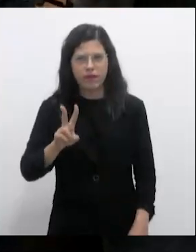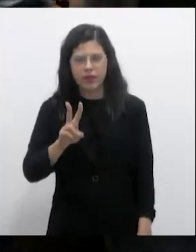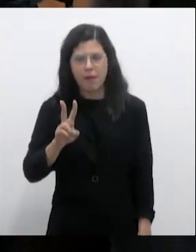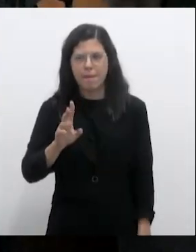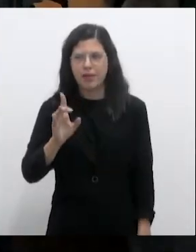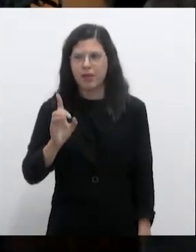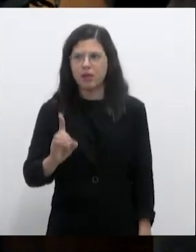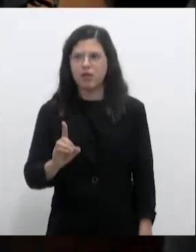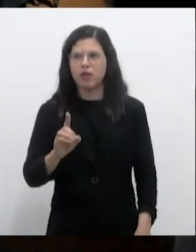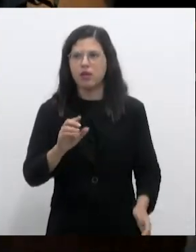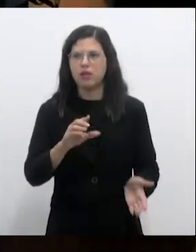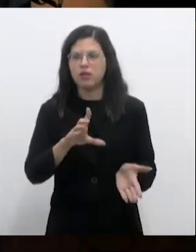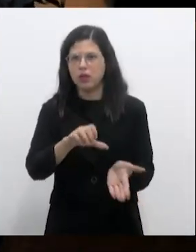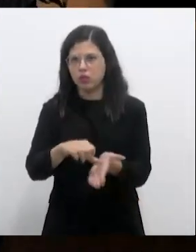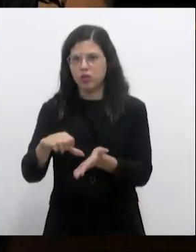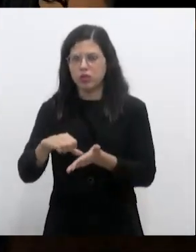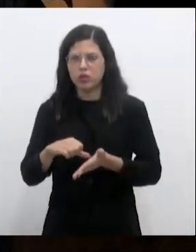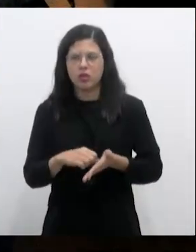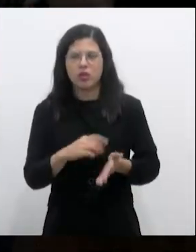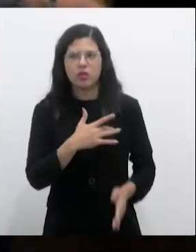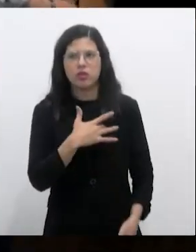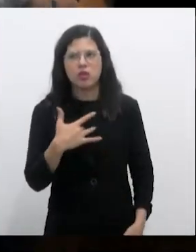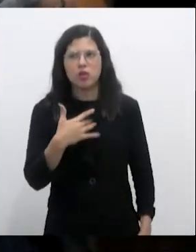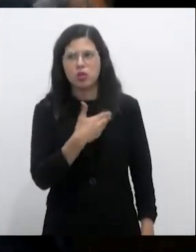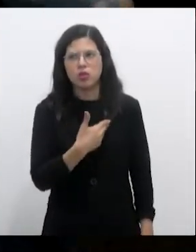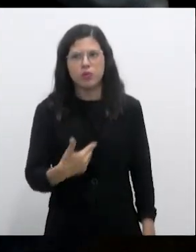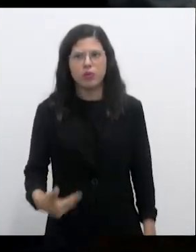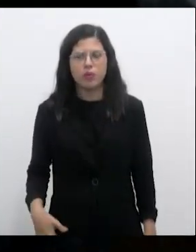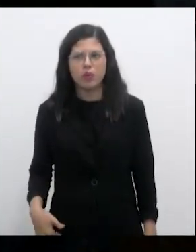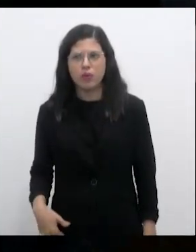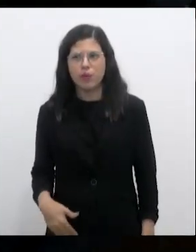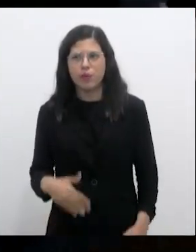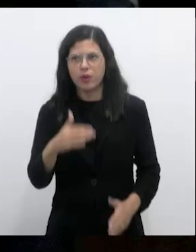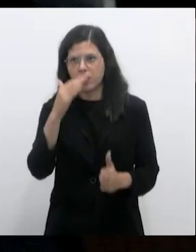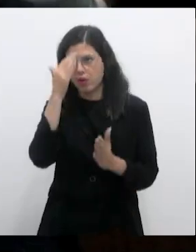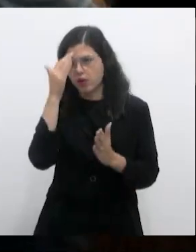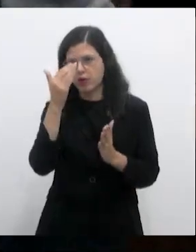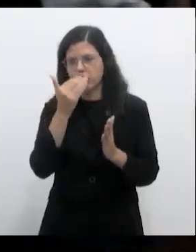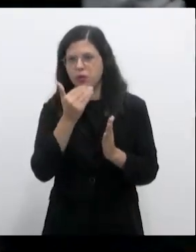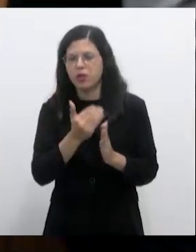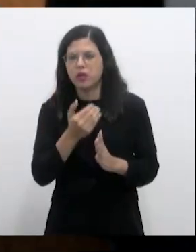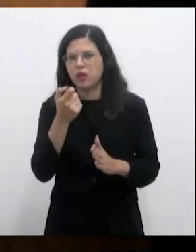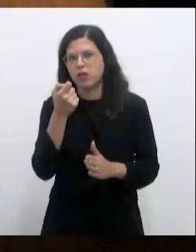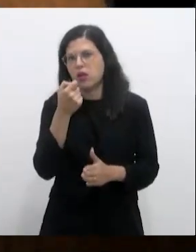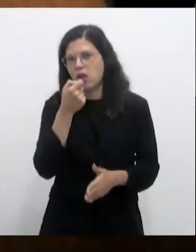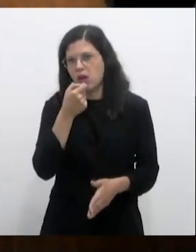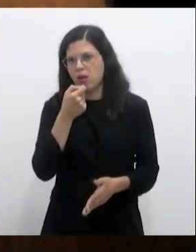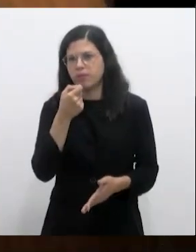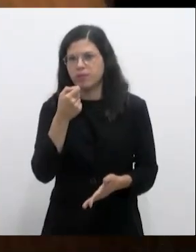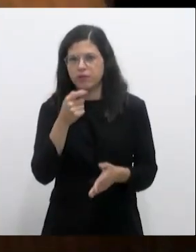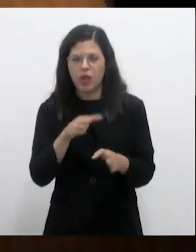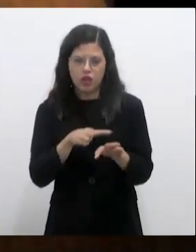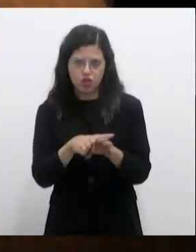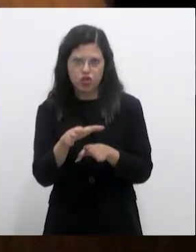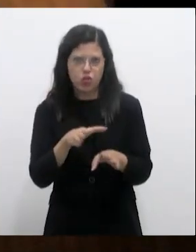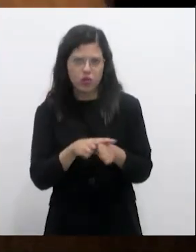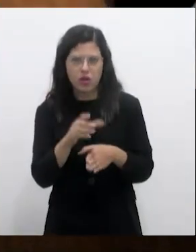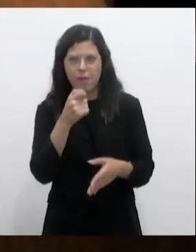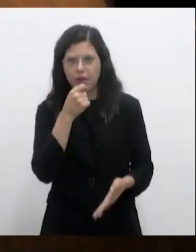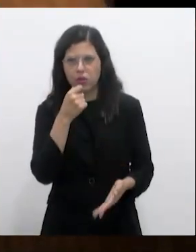de saúde pública, respeitadas as dosagens médicas indicadas em cada ano. Senhor presidente, nós não